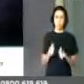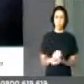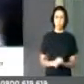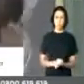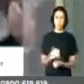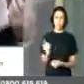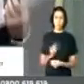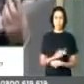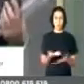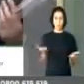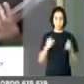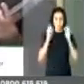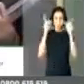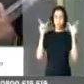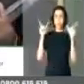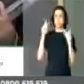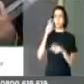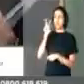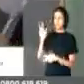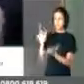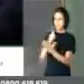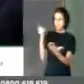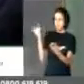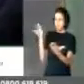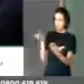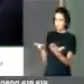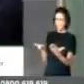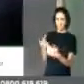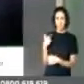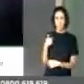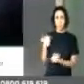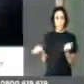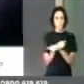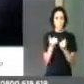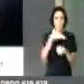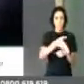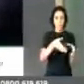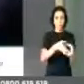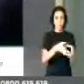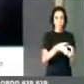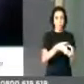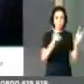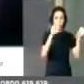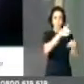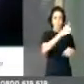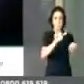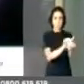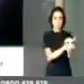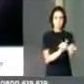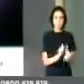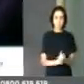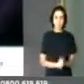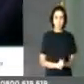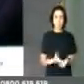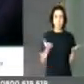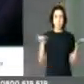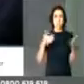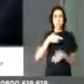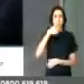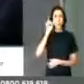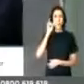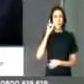uma manchete dessa natureza. Eu faço parte da comissão das 10 medidas. Ontem, saímos até madrugada para